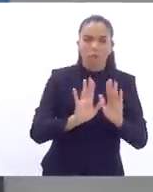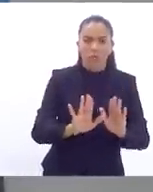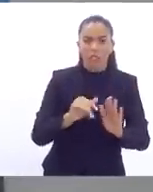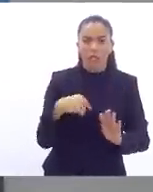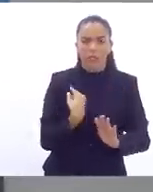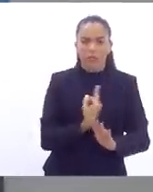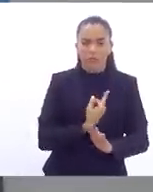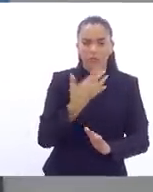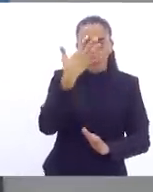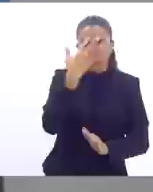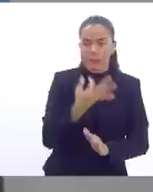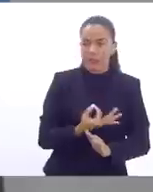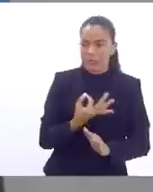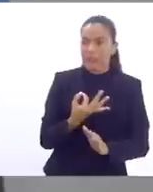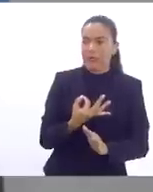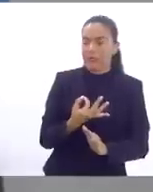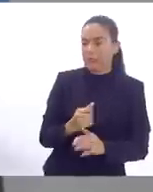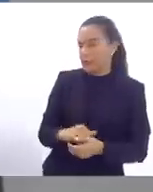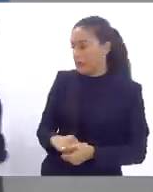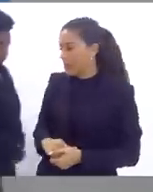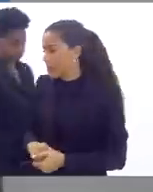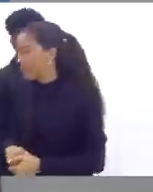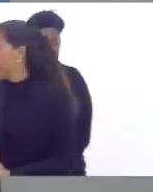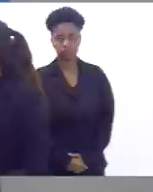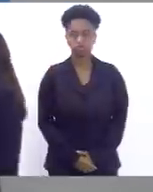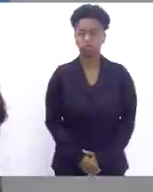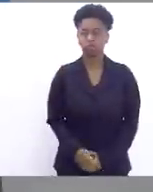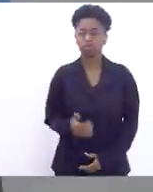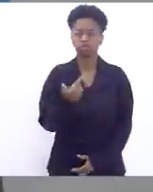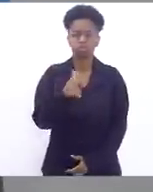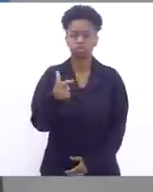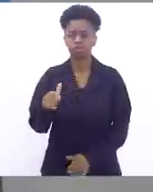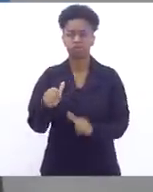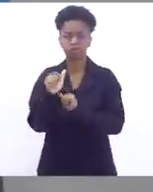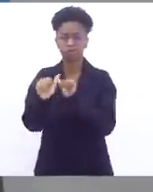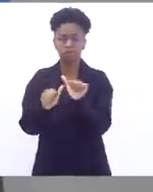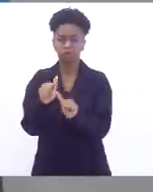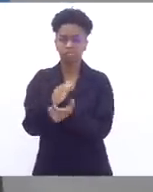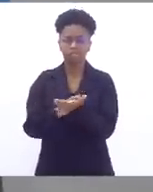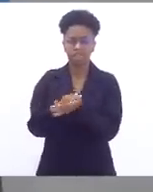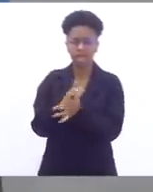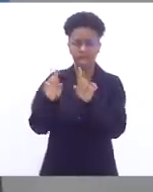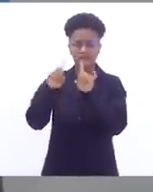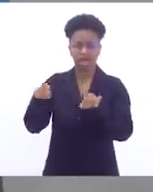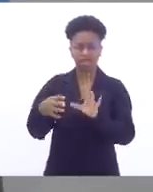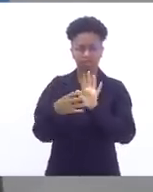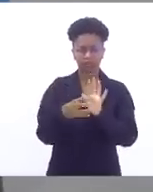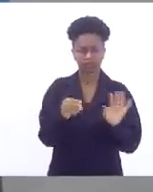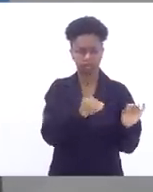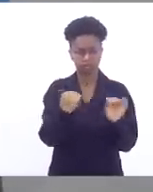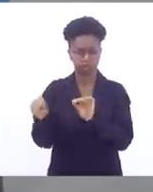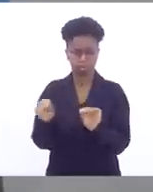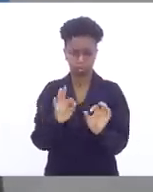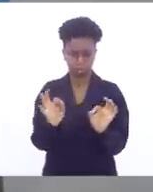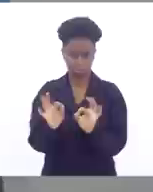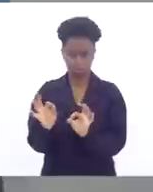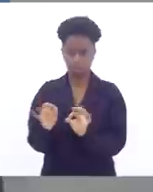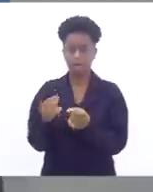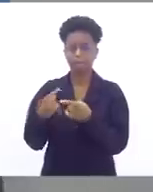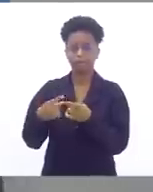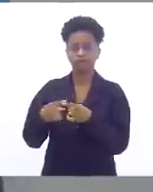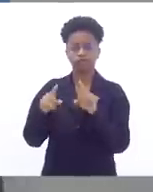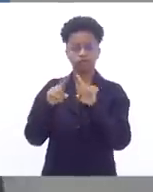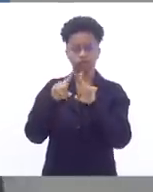gente entenda né que não houve uma peregrinação desses servidores né servidores